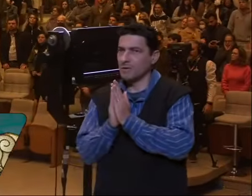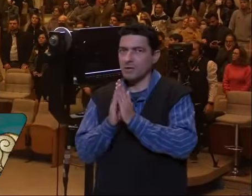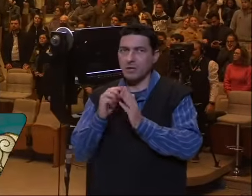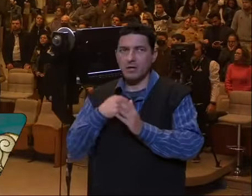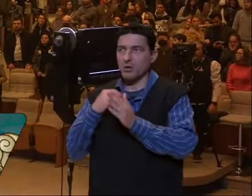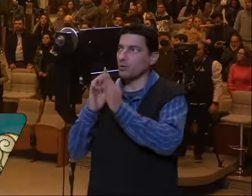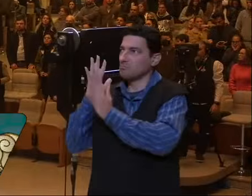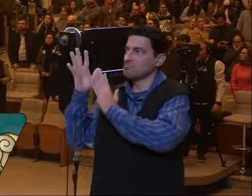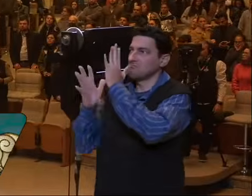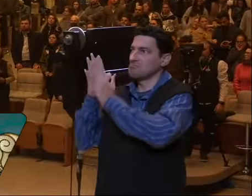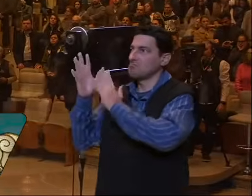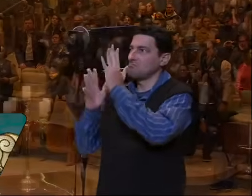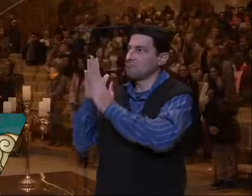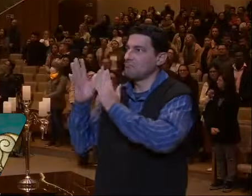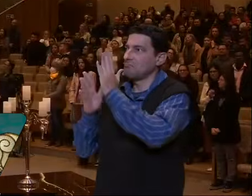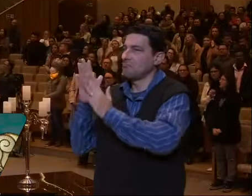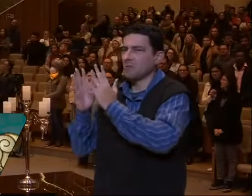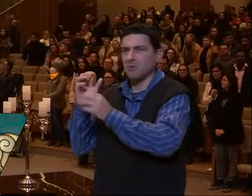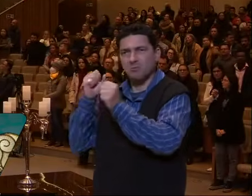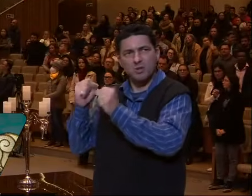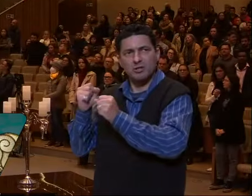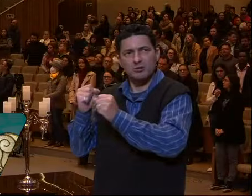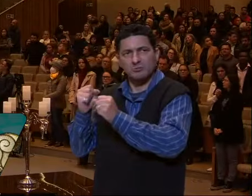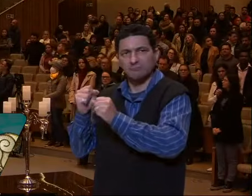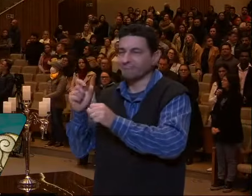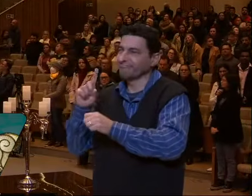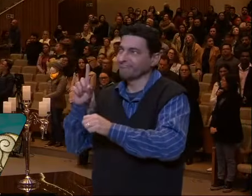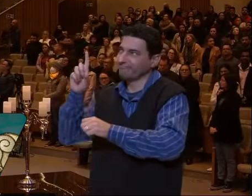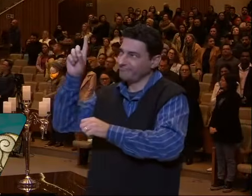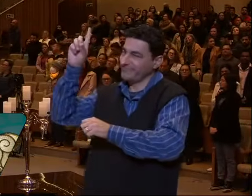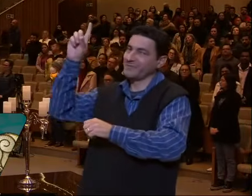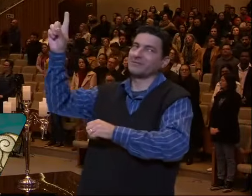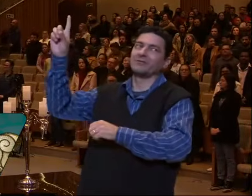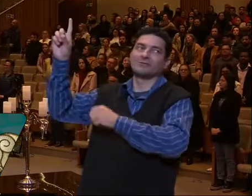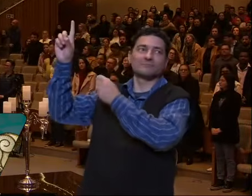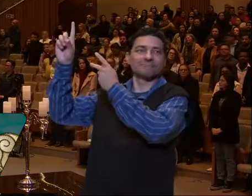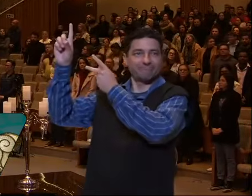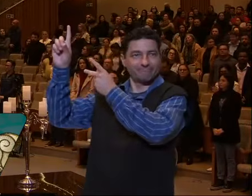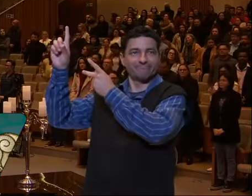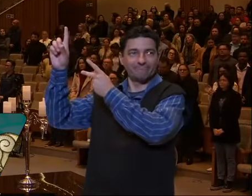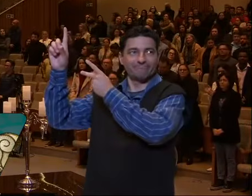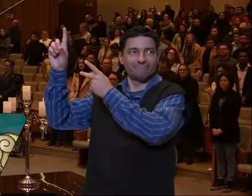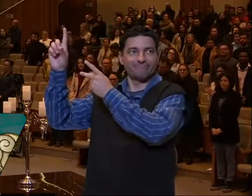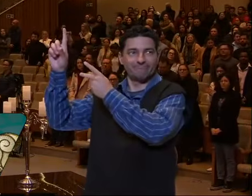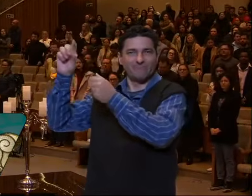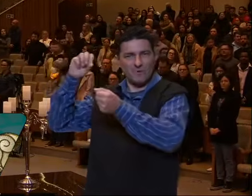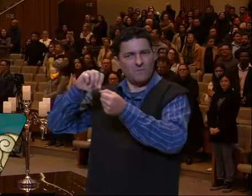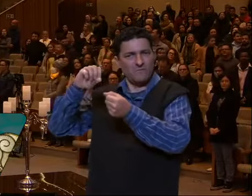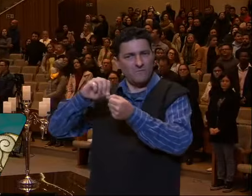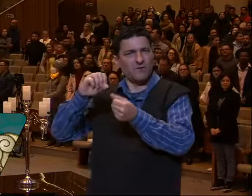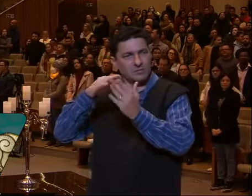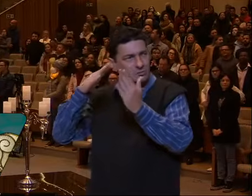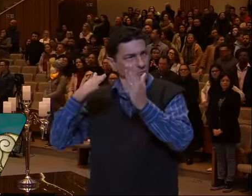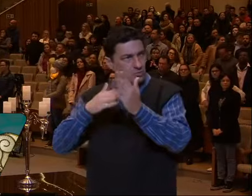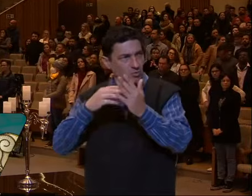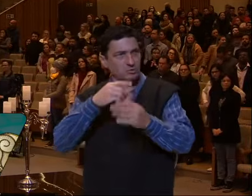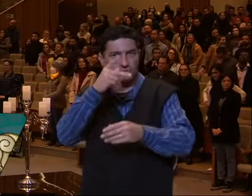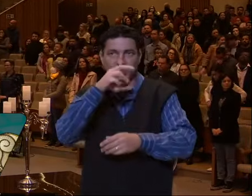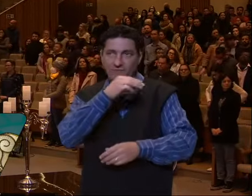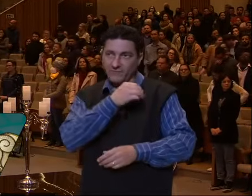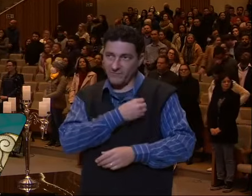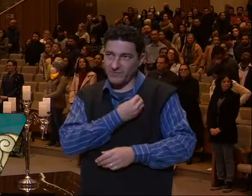mágica. Só funciona se você crer em Jesus. A obra é dele, do Espírito de Deus na tua vida. Se você orar com